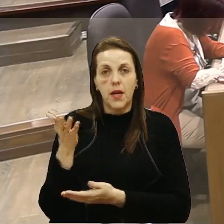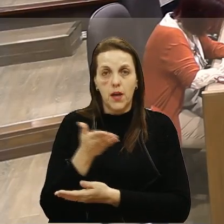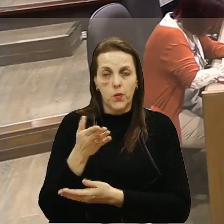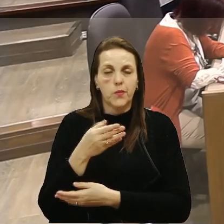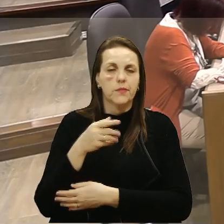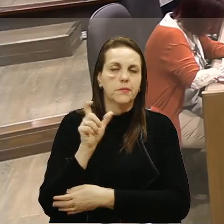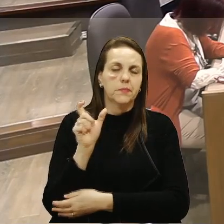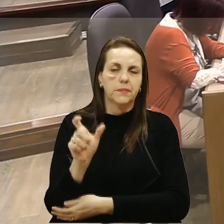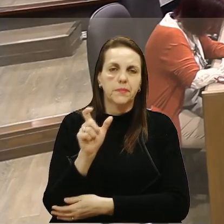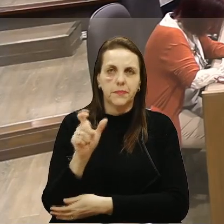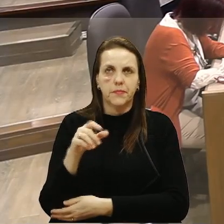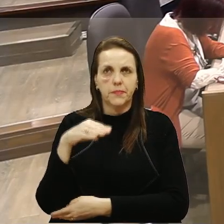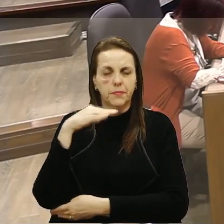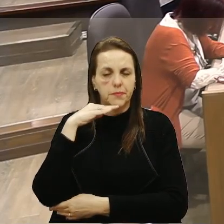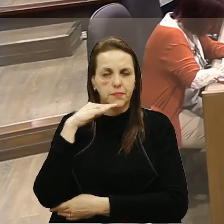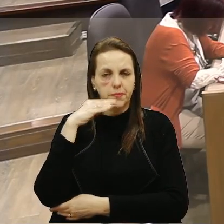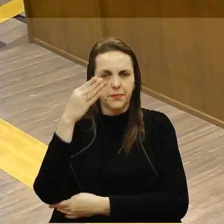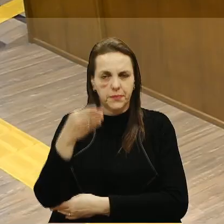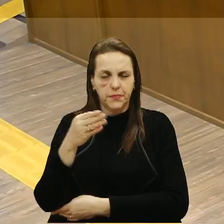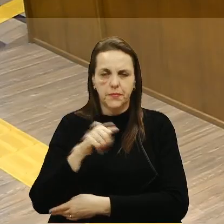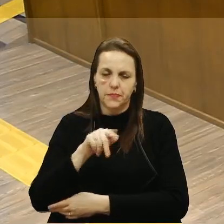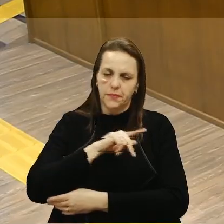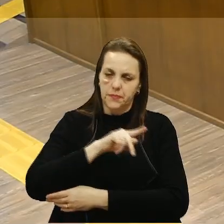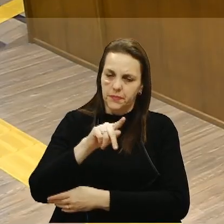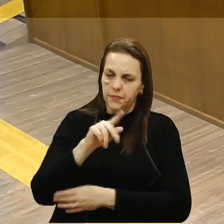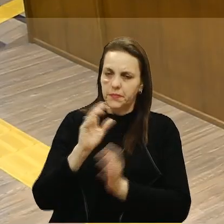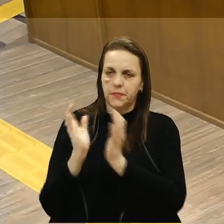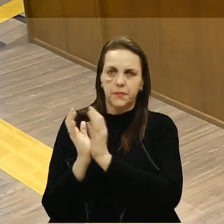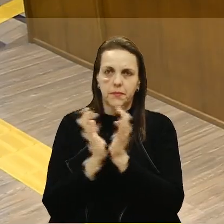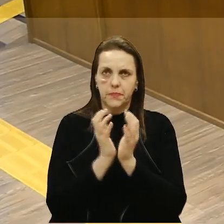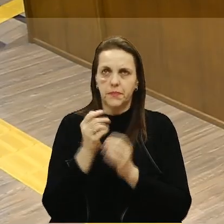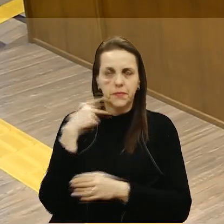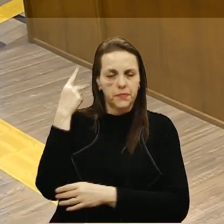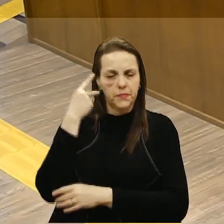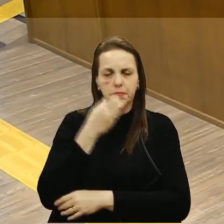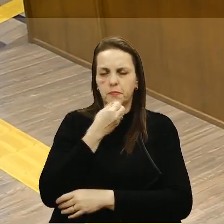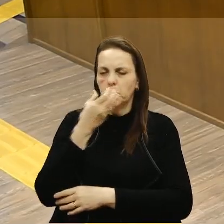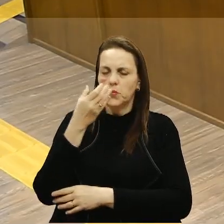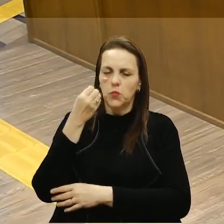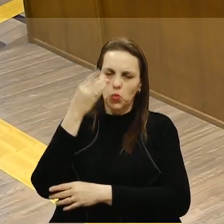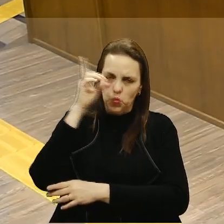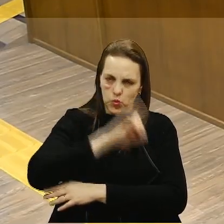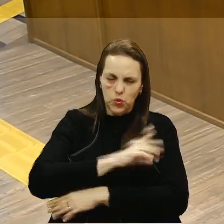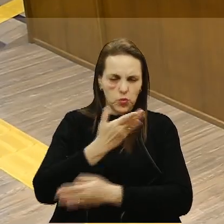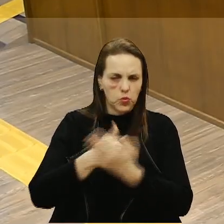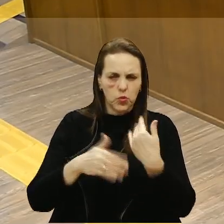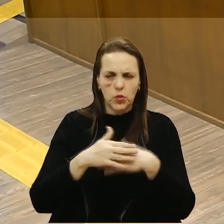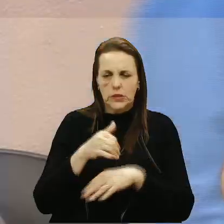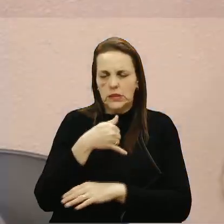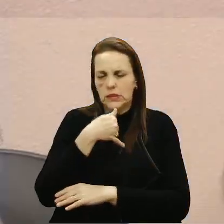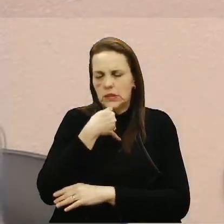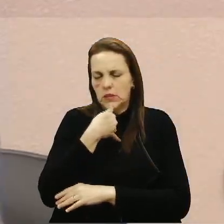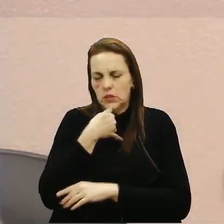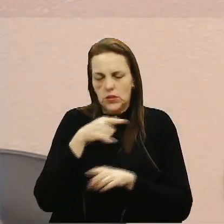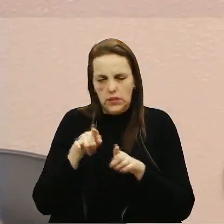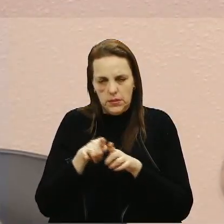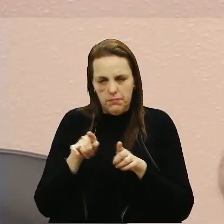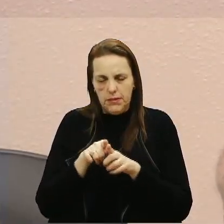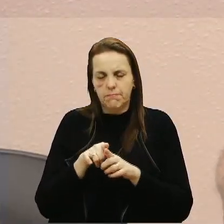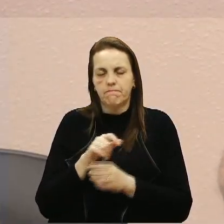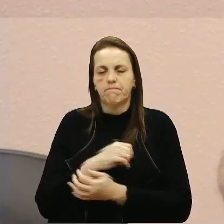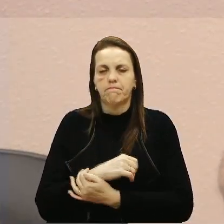Bortoluz. Senhor presidente, senhoras e senhores vereadores, bom dia a todos. É com grande tristeza que presto voto de